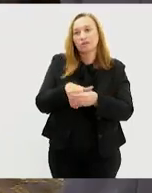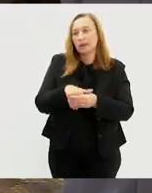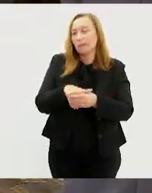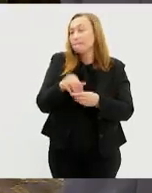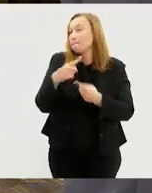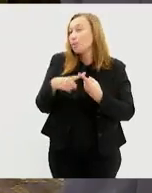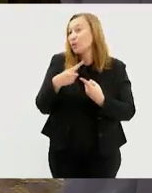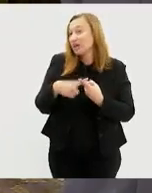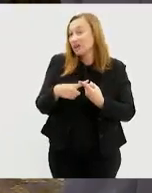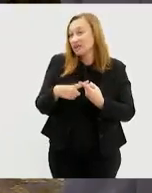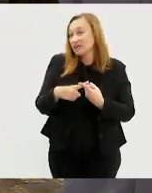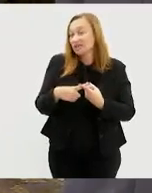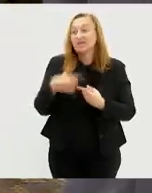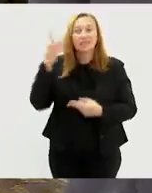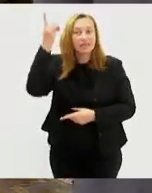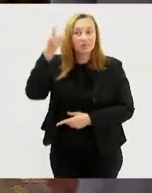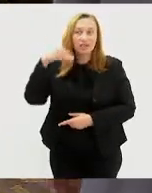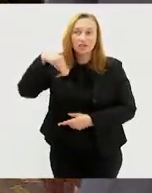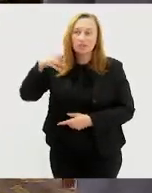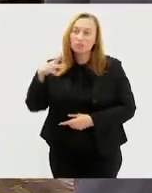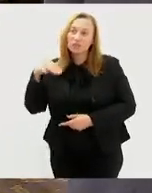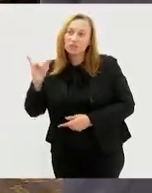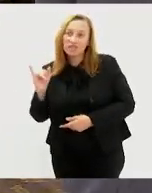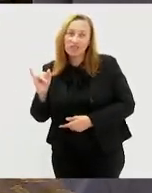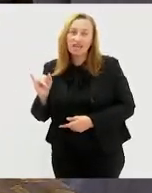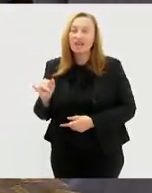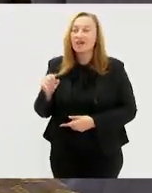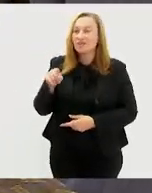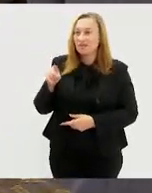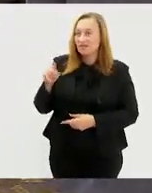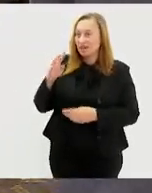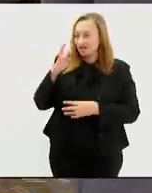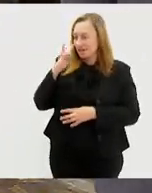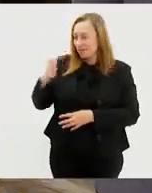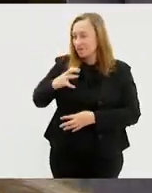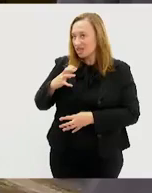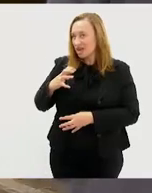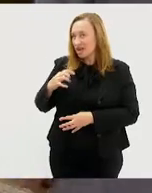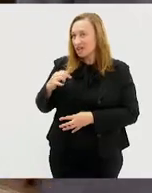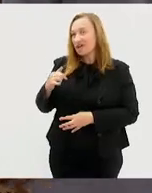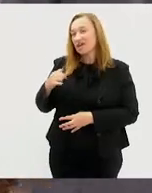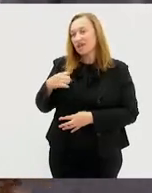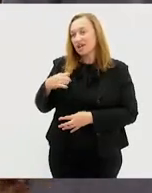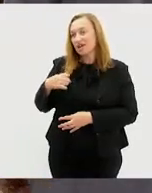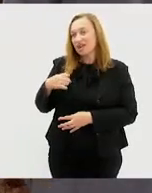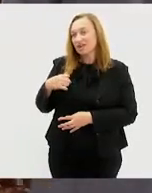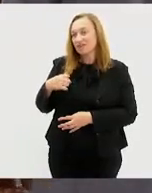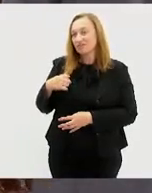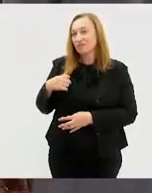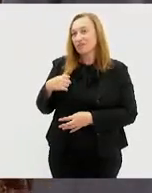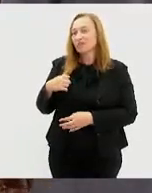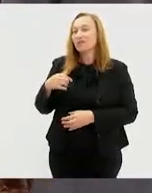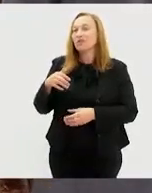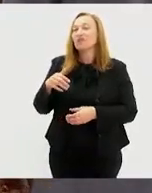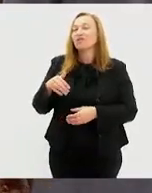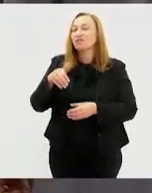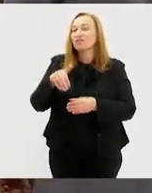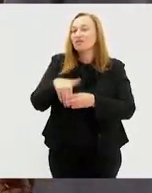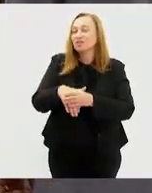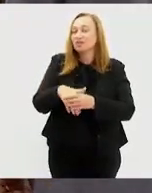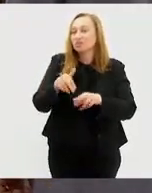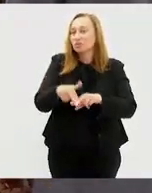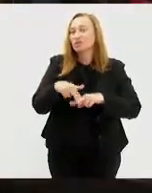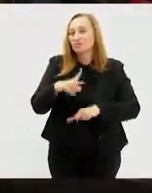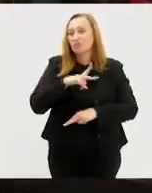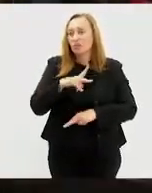porque senão Deputado M vai acusar me acusar que eu tô legislando em causa própria para discutir